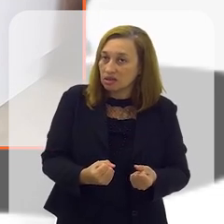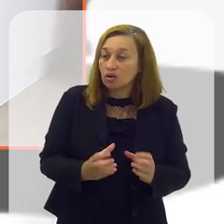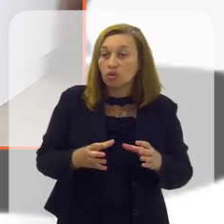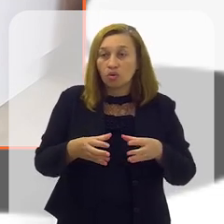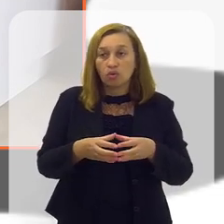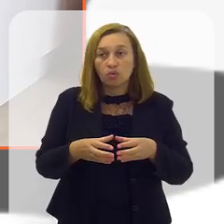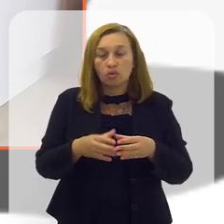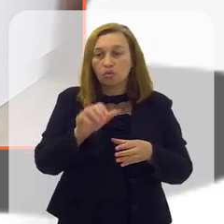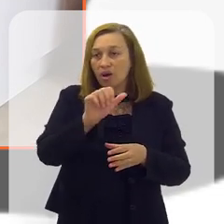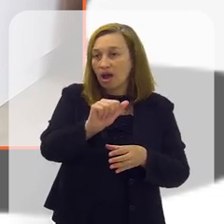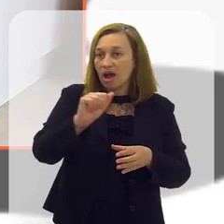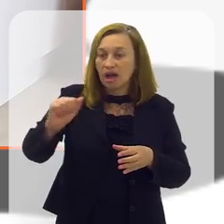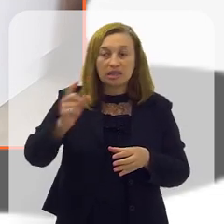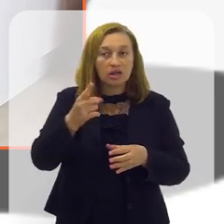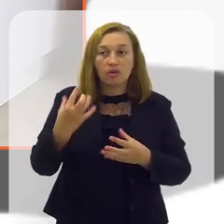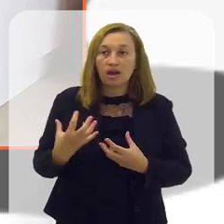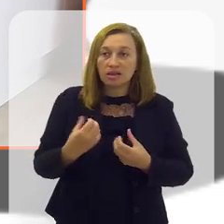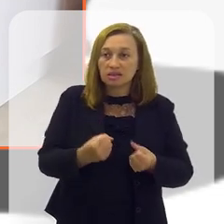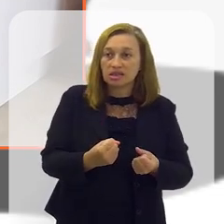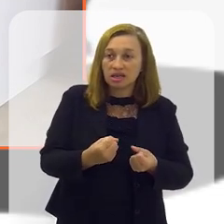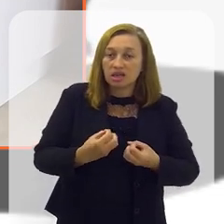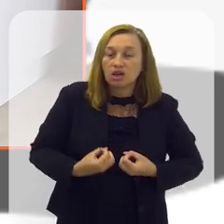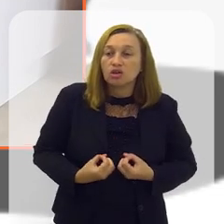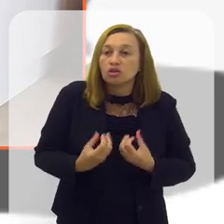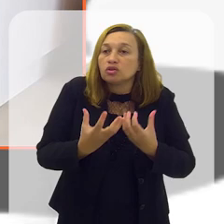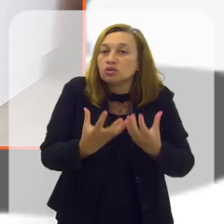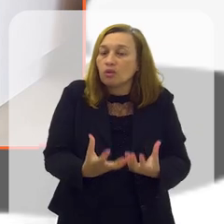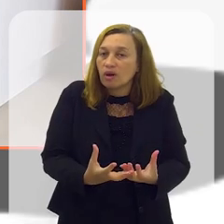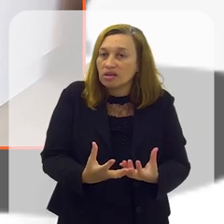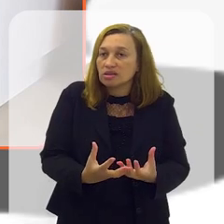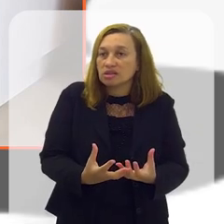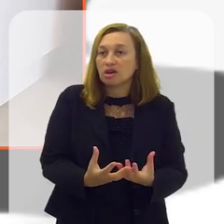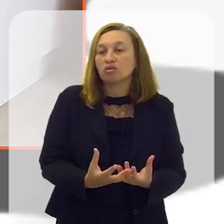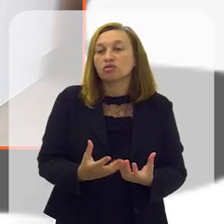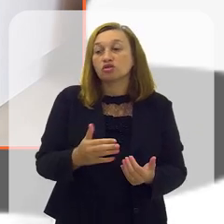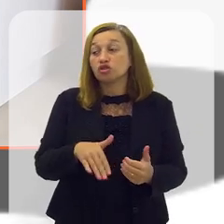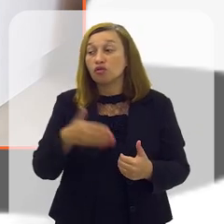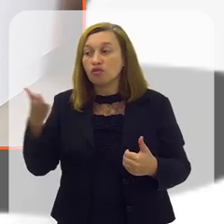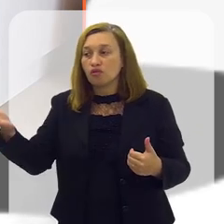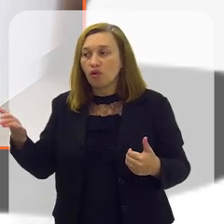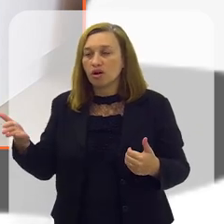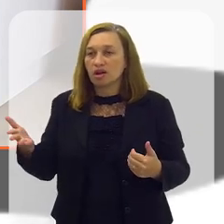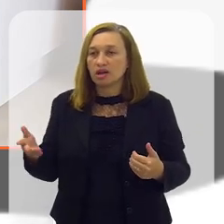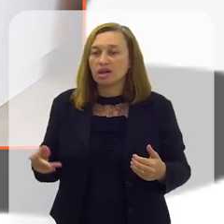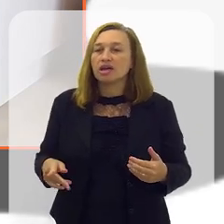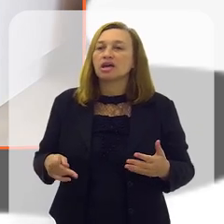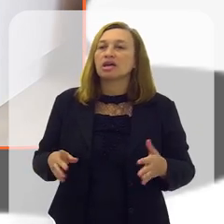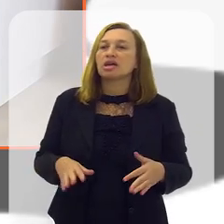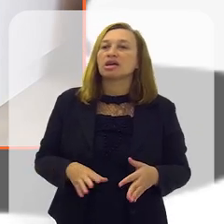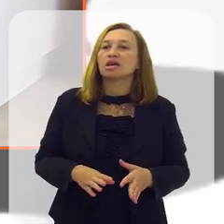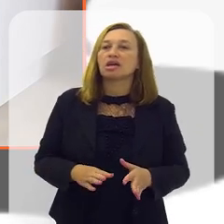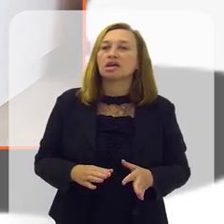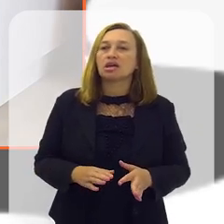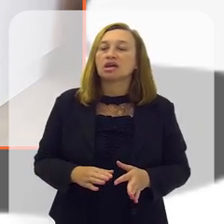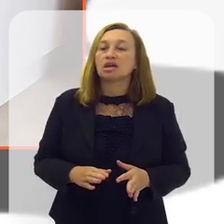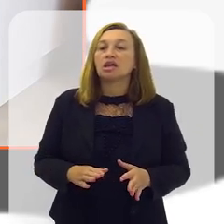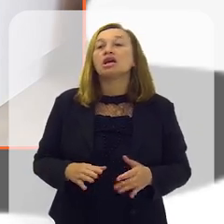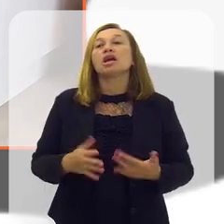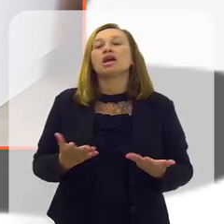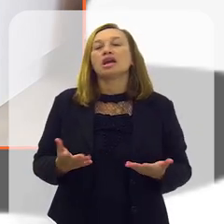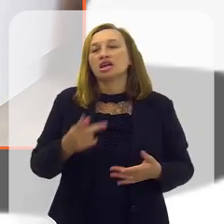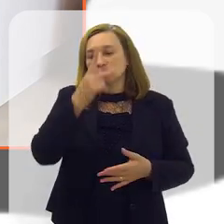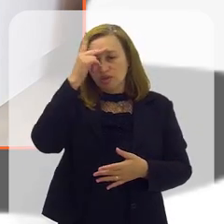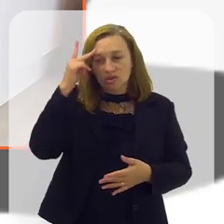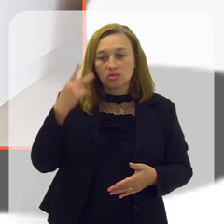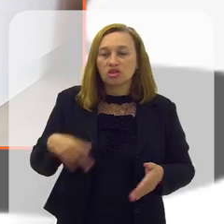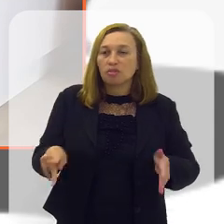a Irmandade de Alcoólicos Anônimos não aceita doações de fora, tá? E os membros é que podem,